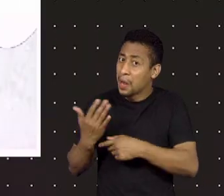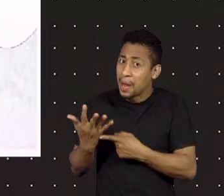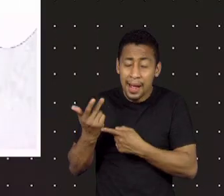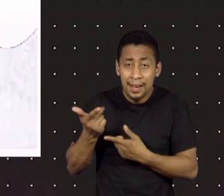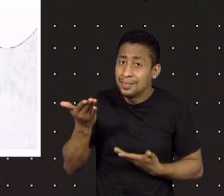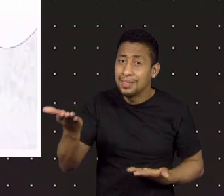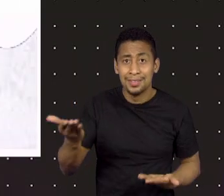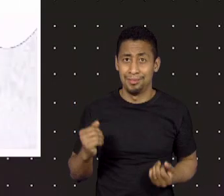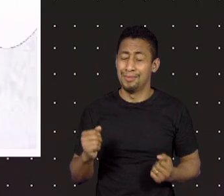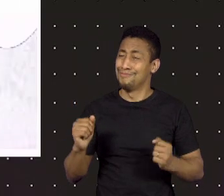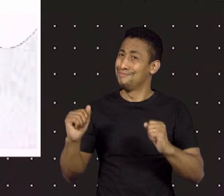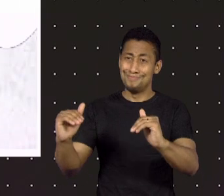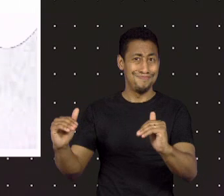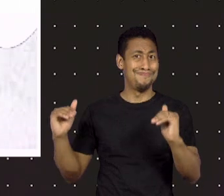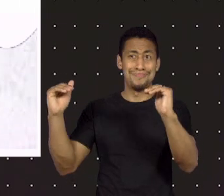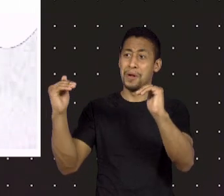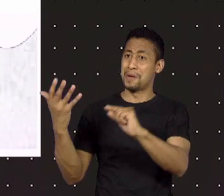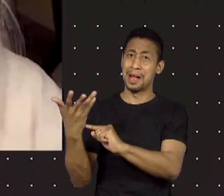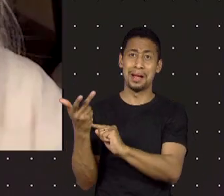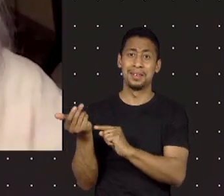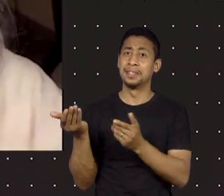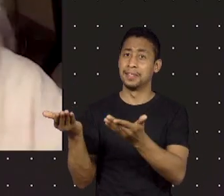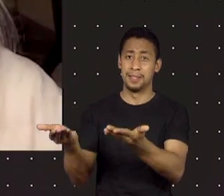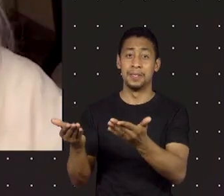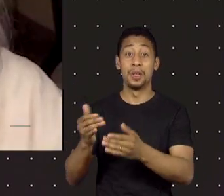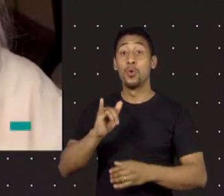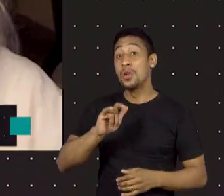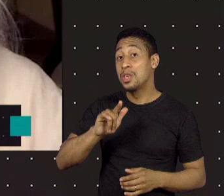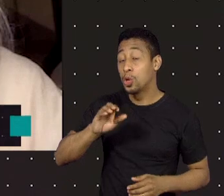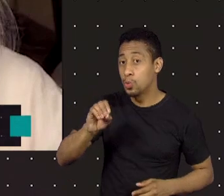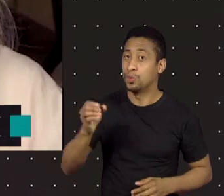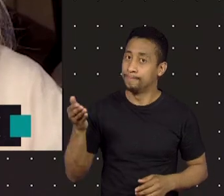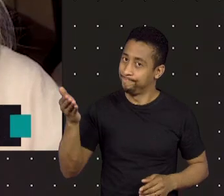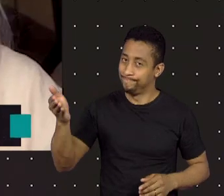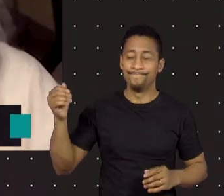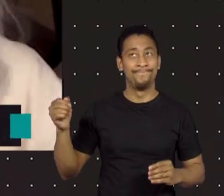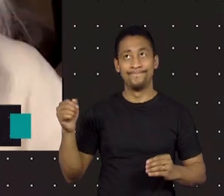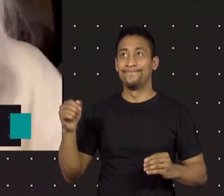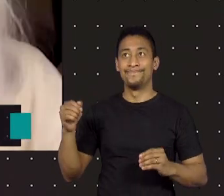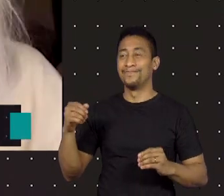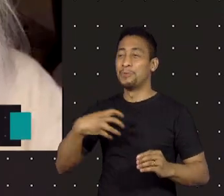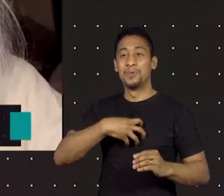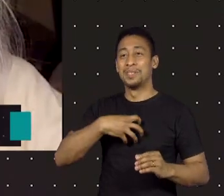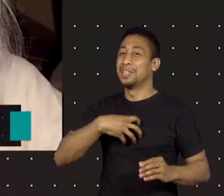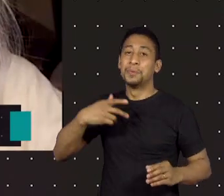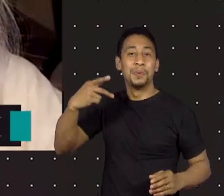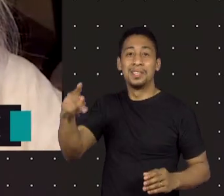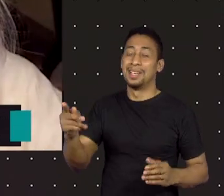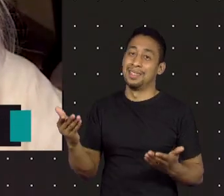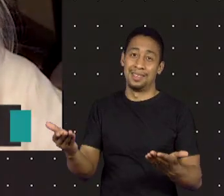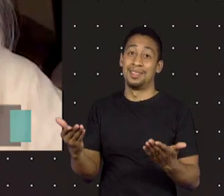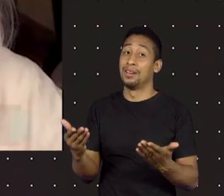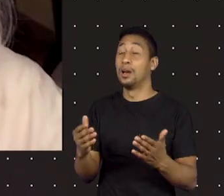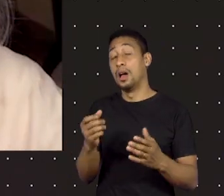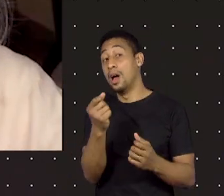grande artista plástico, né? O Ilo, esse é um lado do Ilo que acho que pouca gente